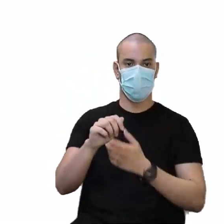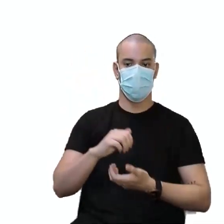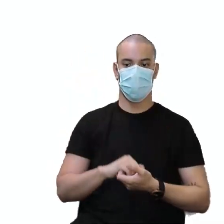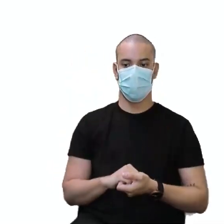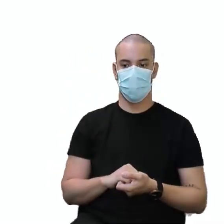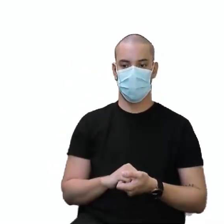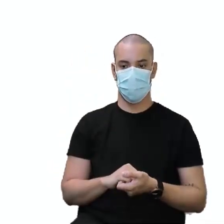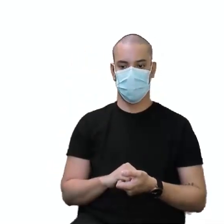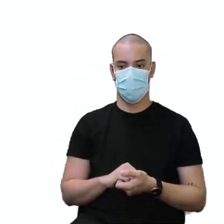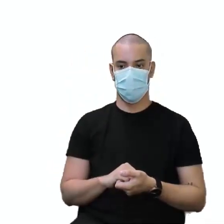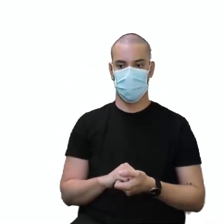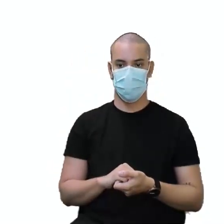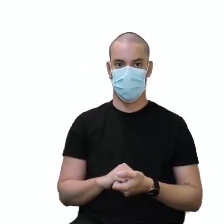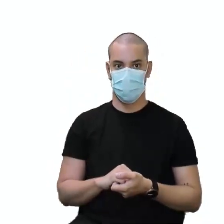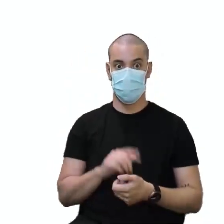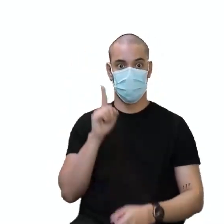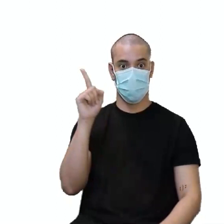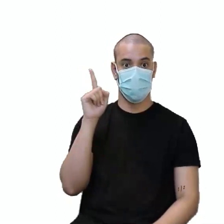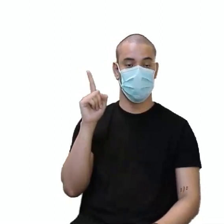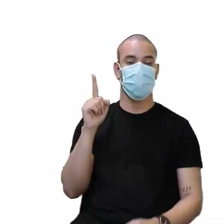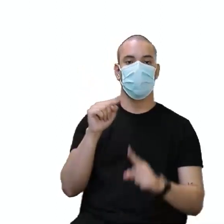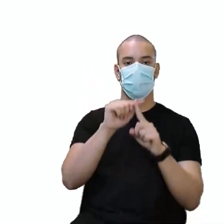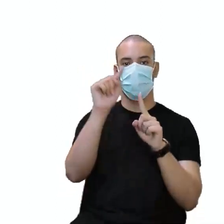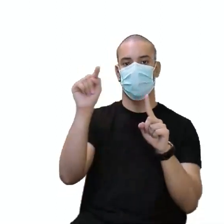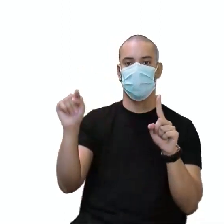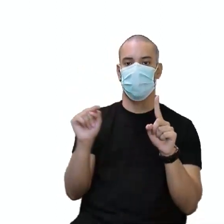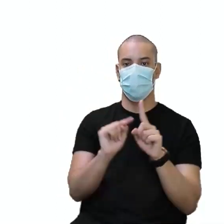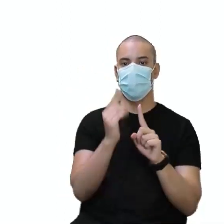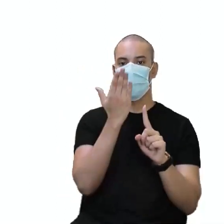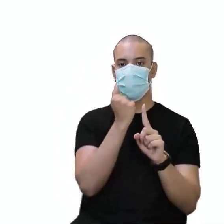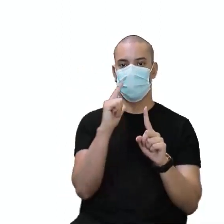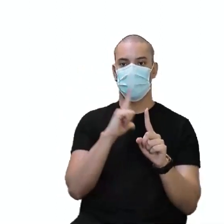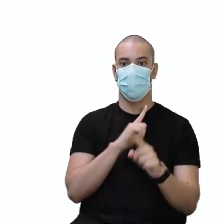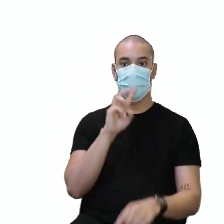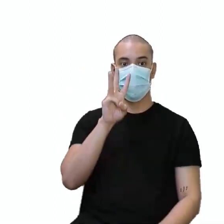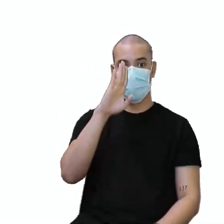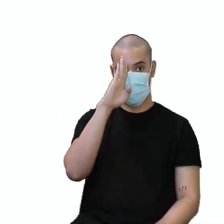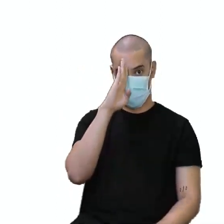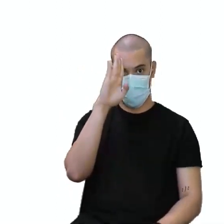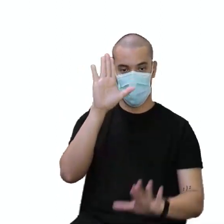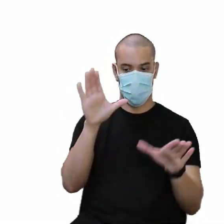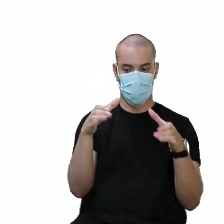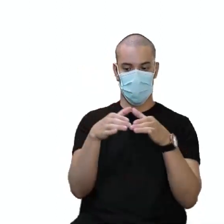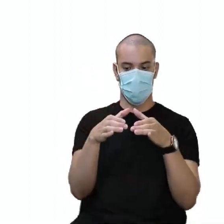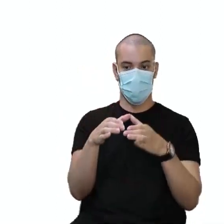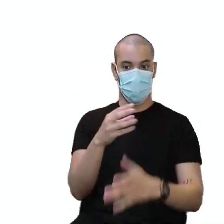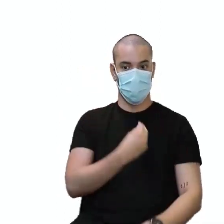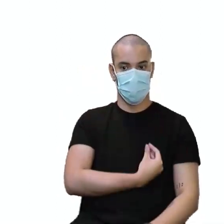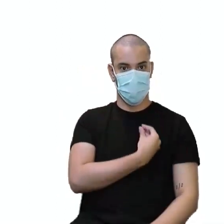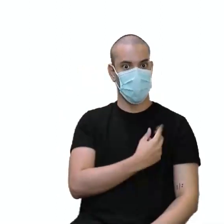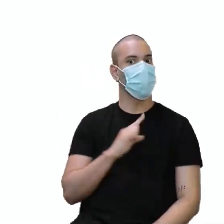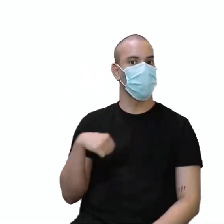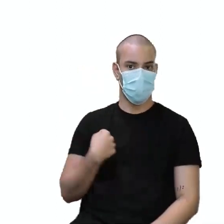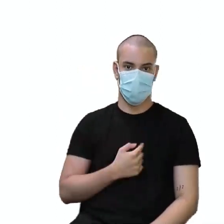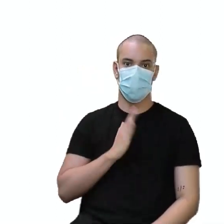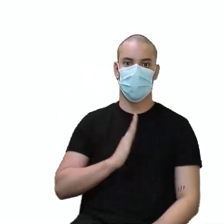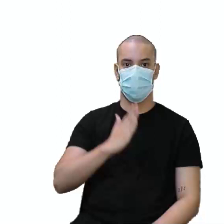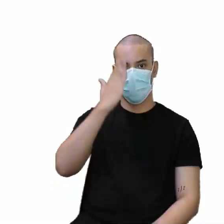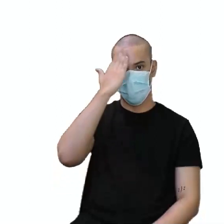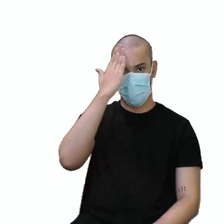de número 2, olha lá. A cadeia alimentar ela é composta por 3 principais grupos de seres vivos. Nós já